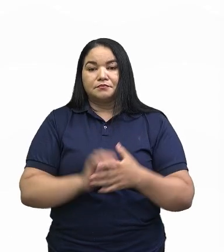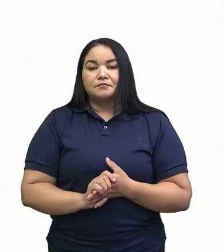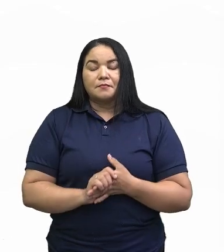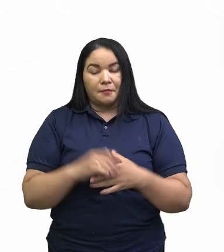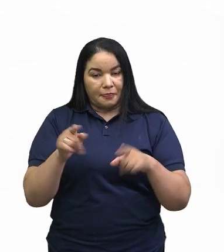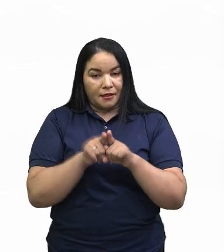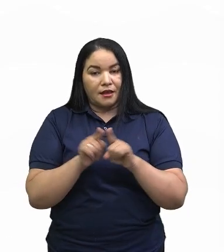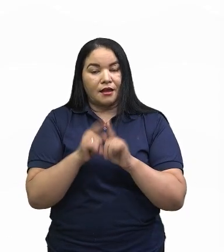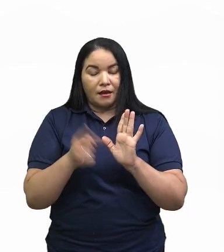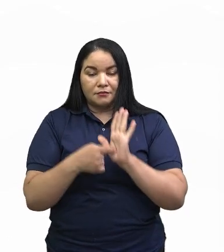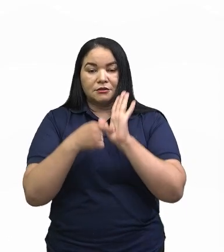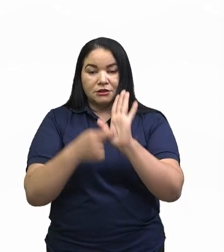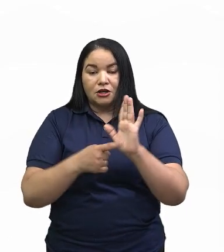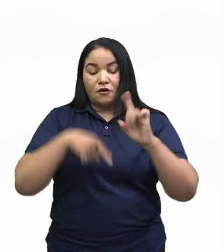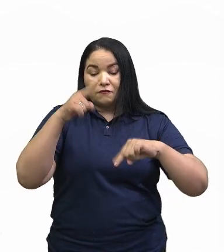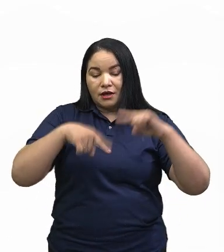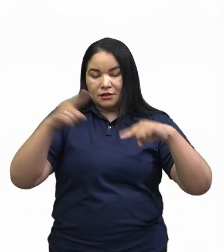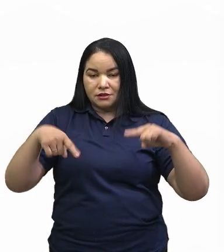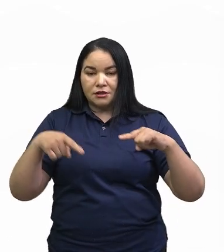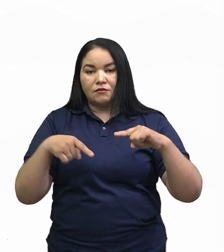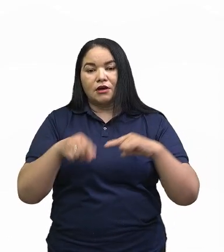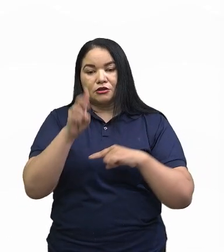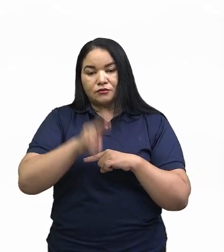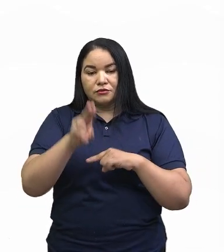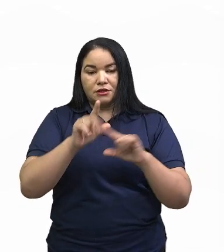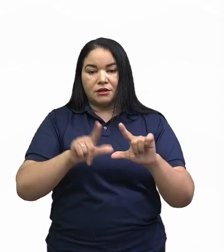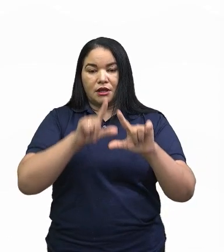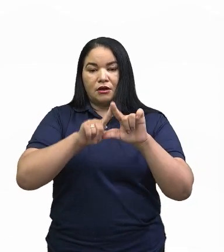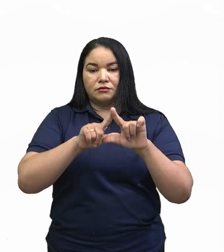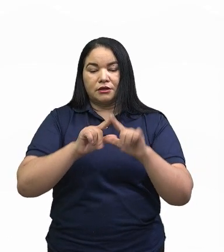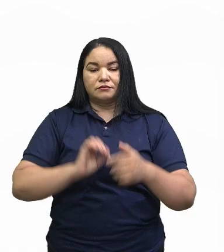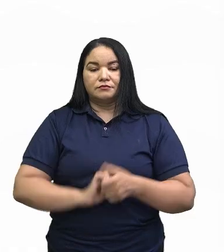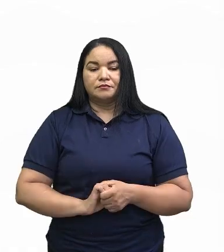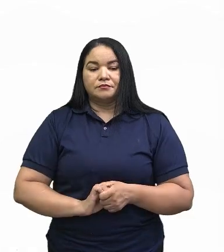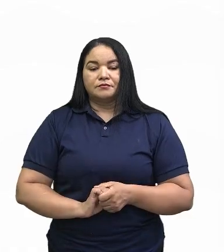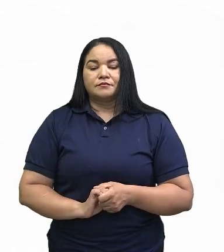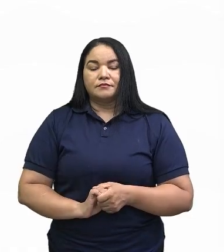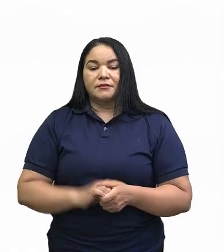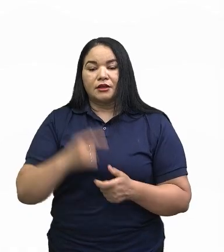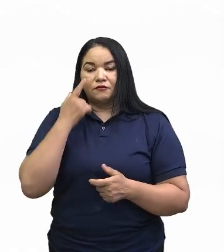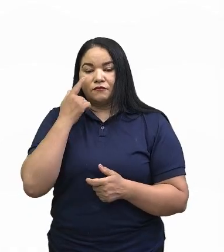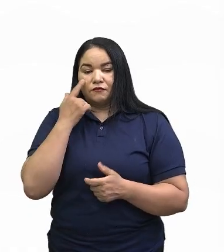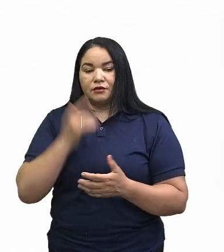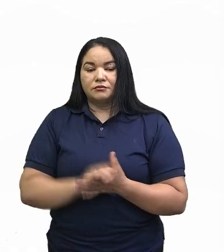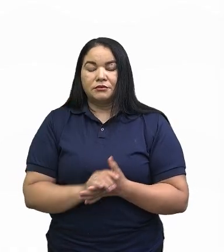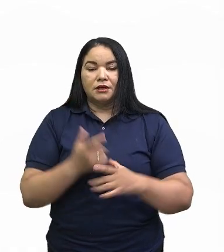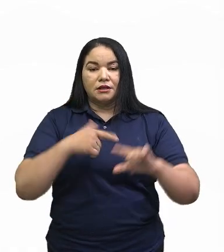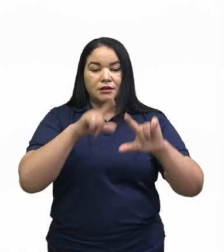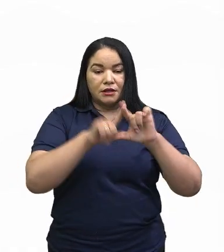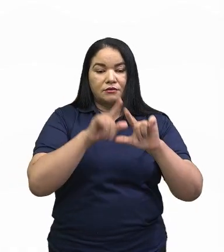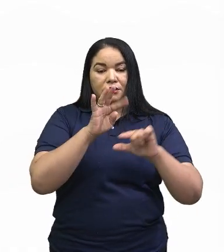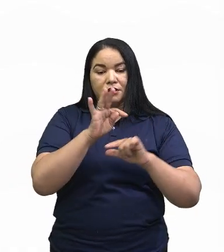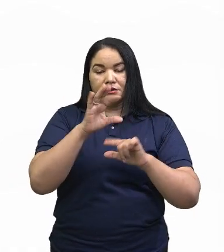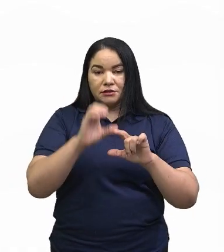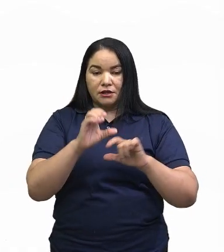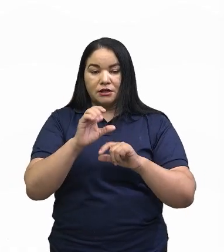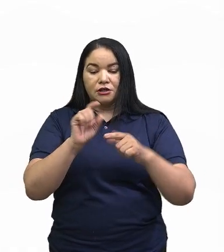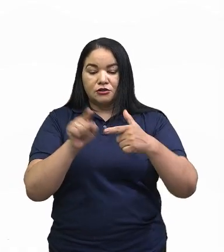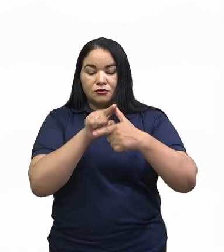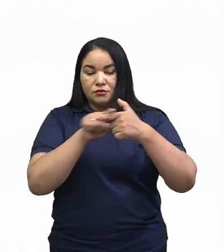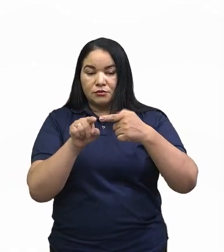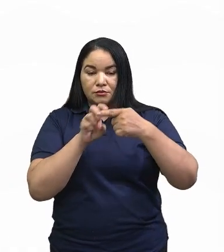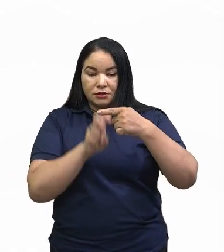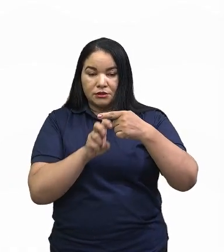temperatura, aparece aí o delta. Aí o delta você tem, delta TC sobre